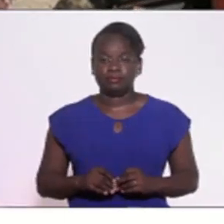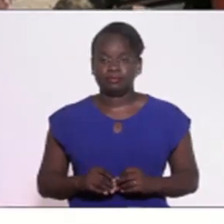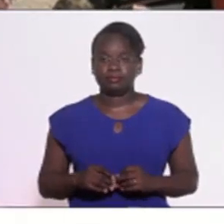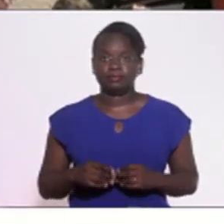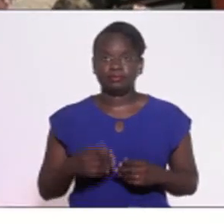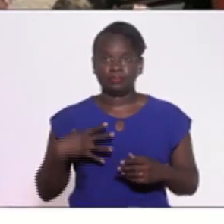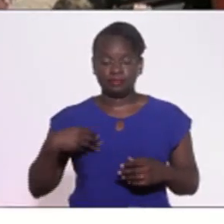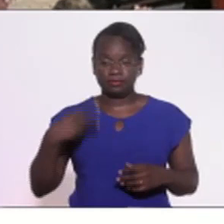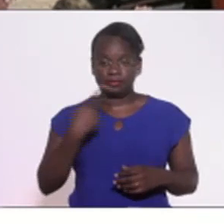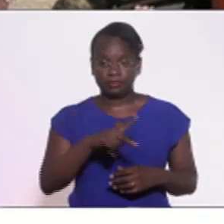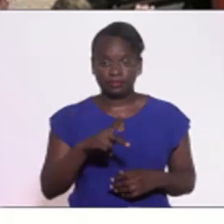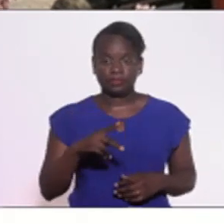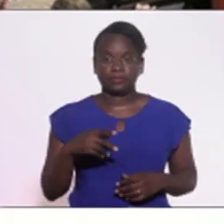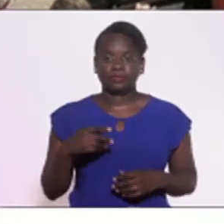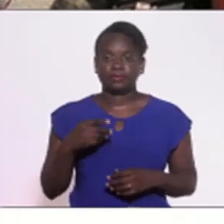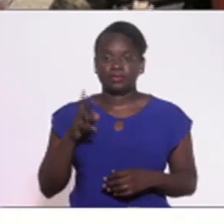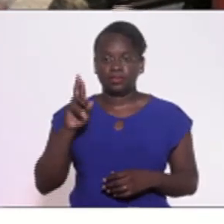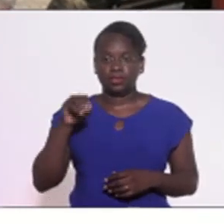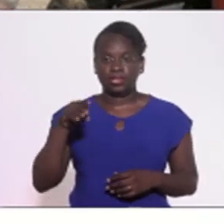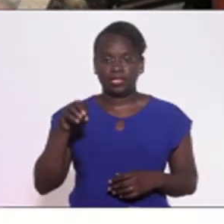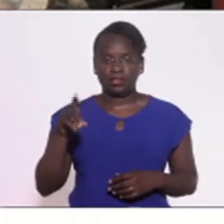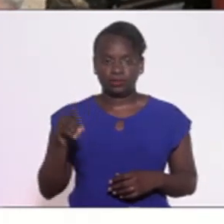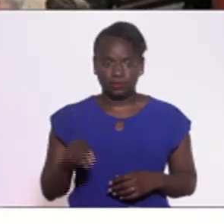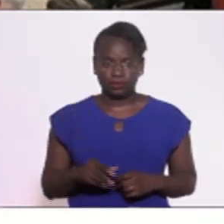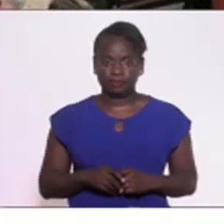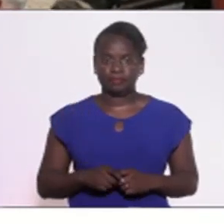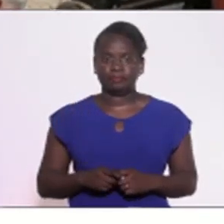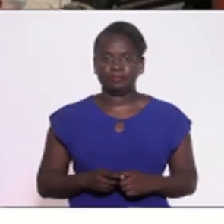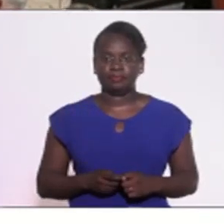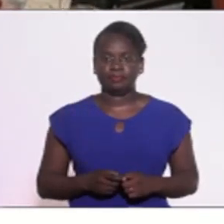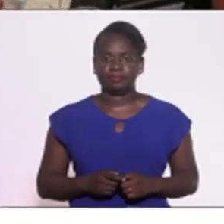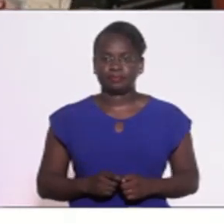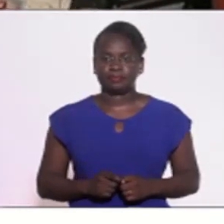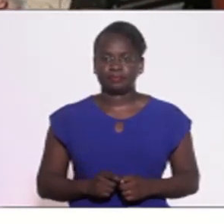e filho do nosso homenageado.